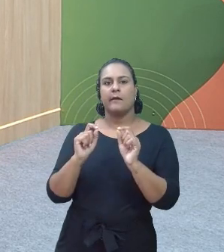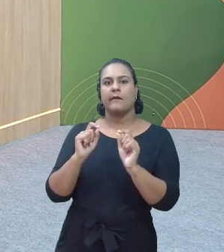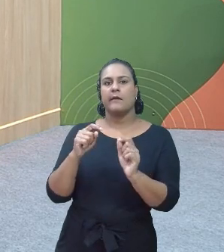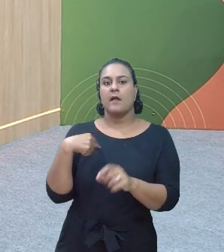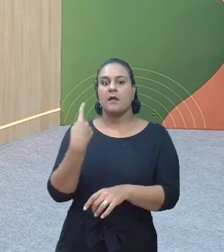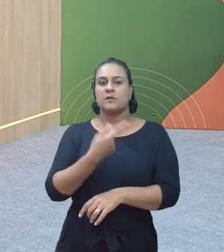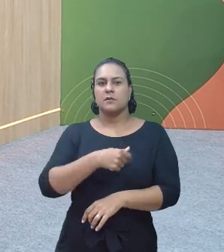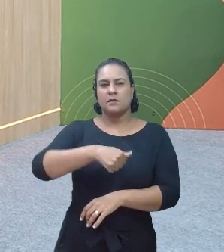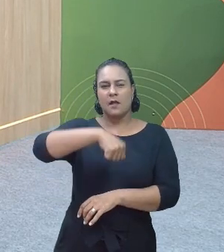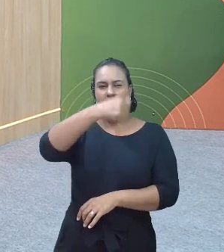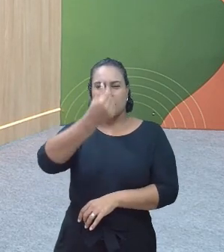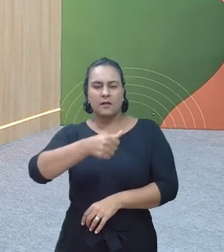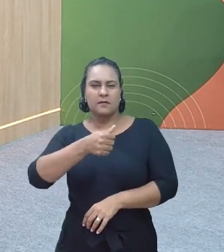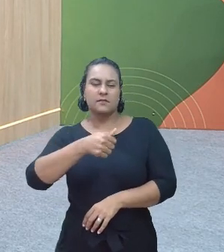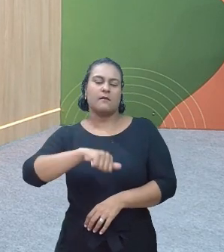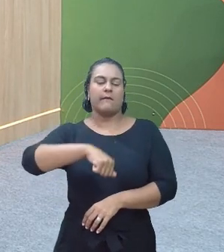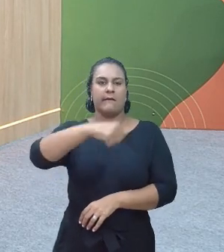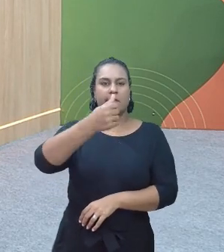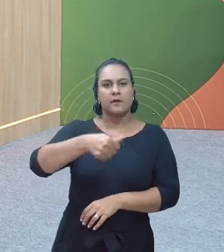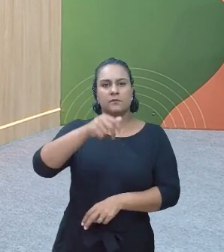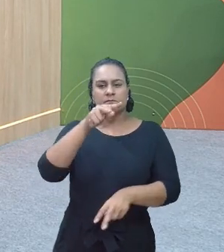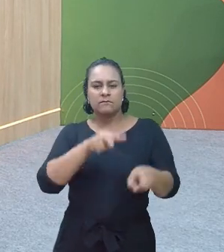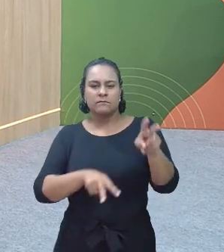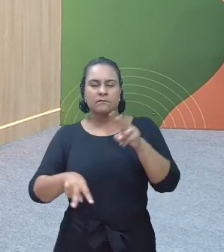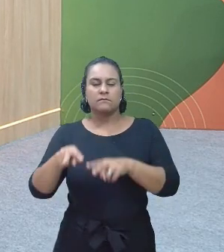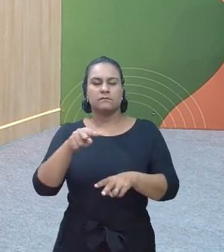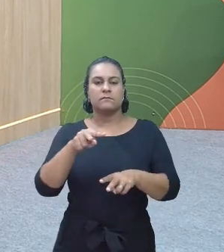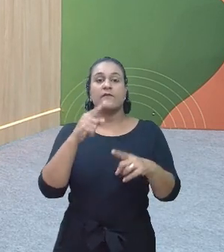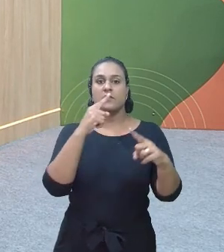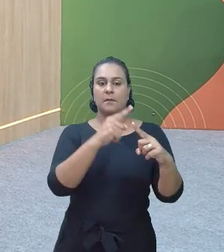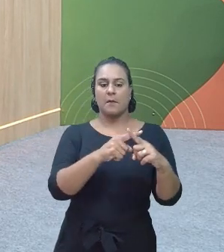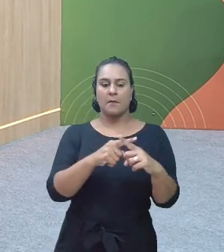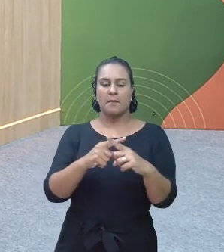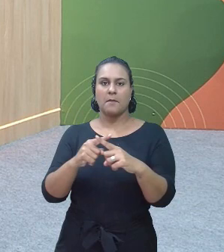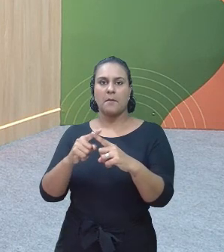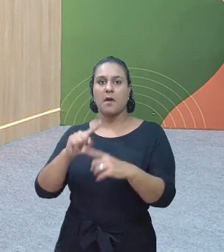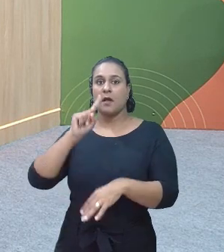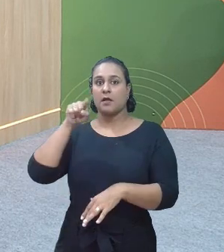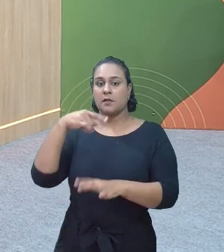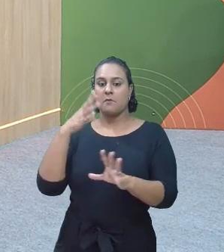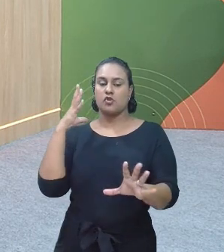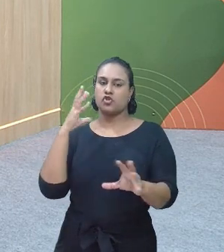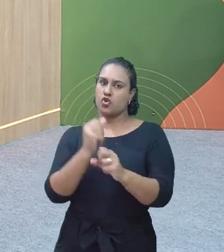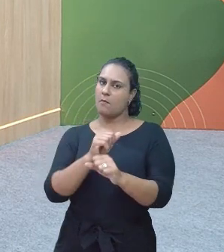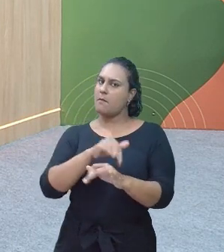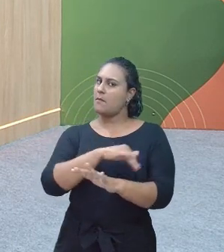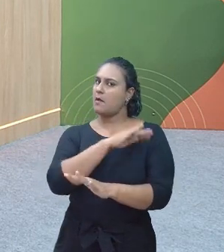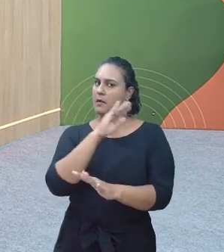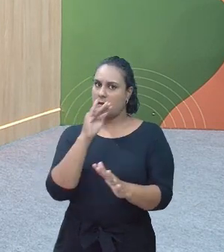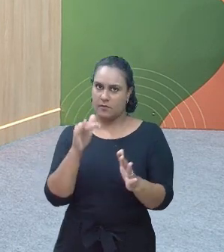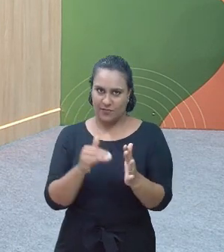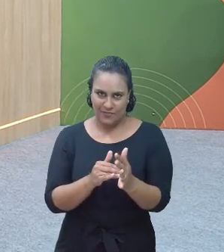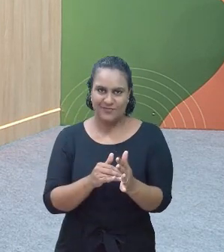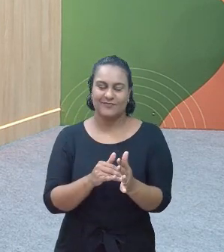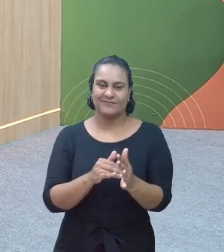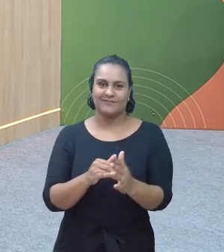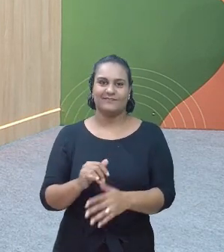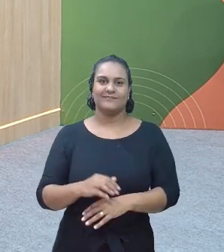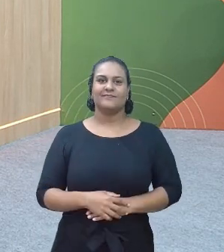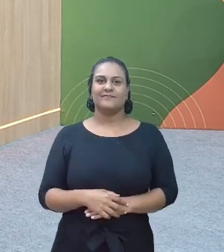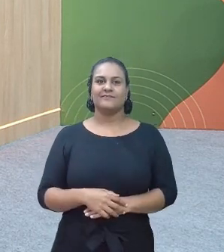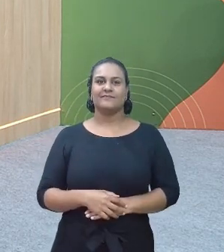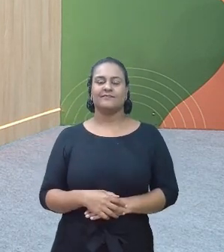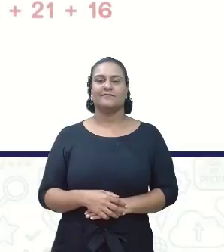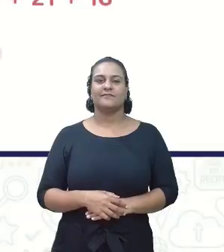interpretar o gráfico, fazer as multiplicações e o somatório vai me dar a quantidade totais de bilhetes que foram comprados.